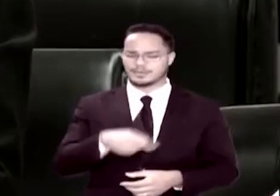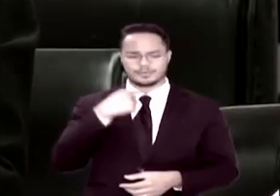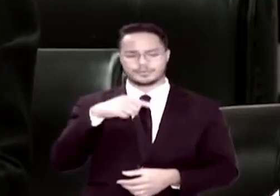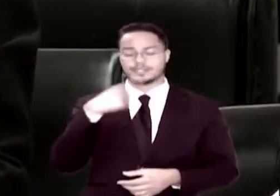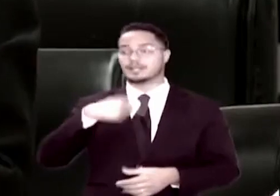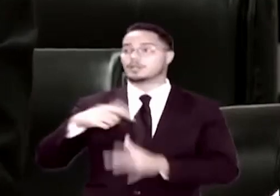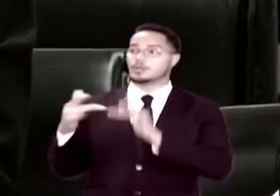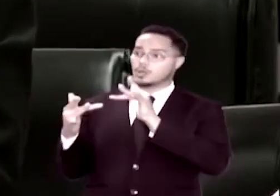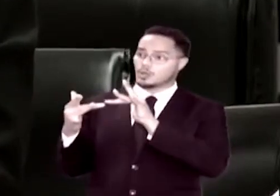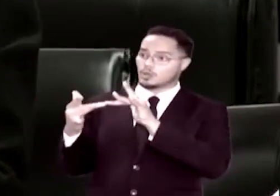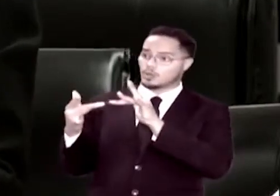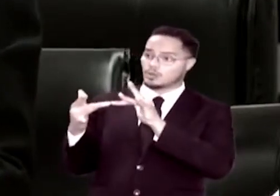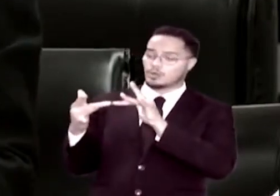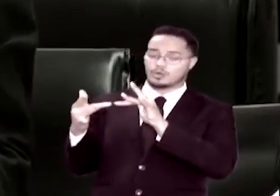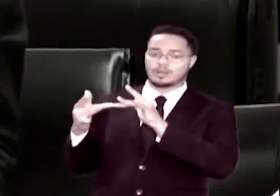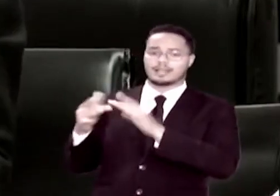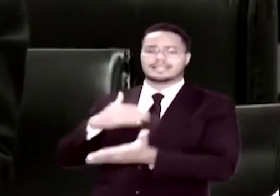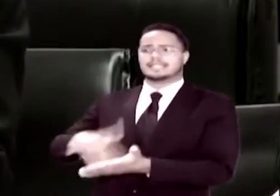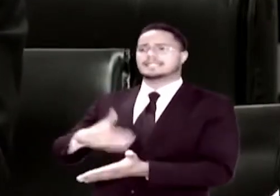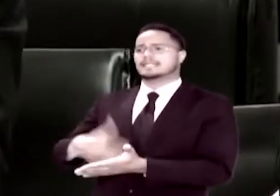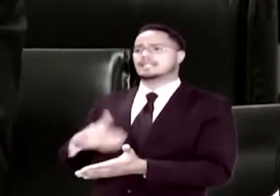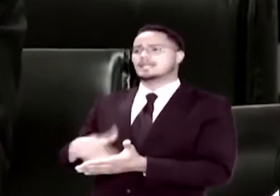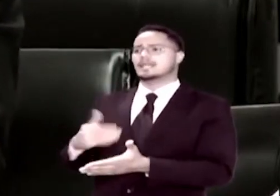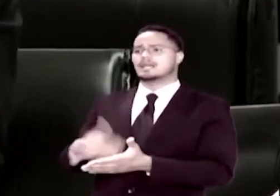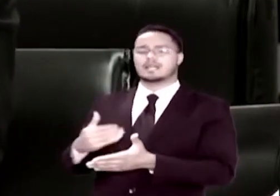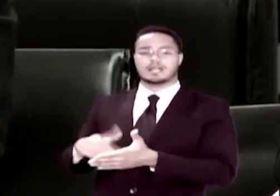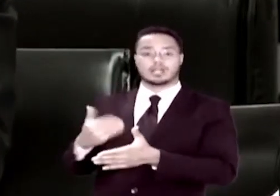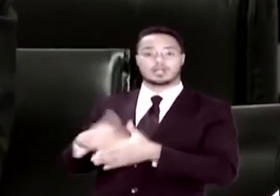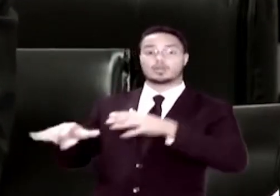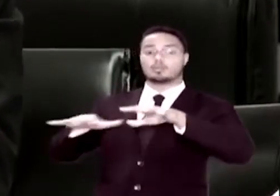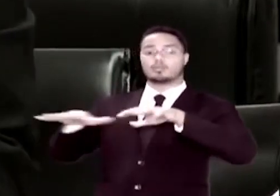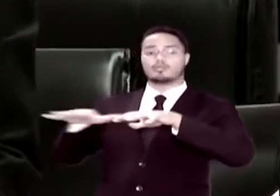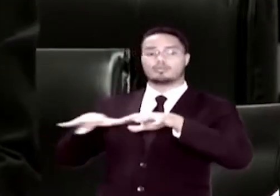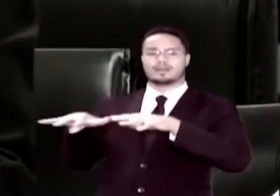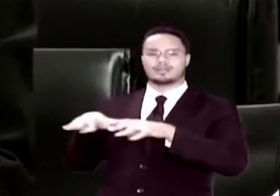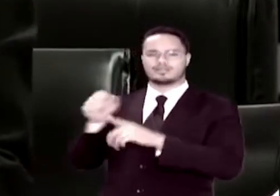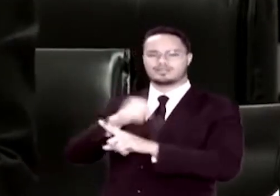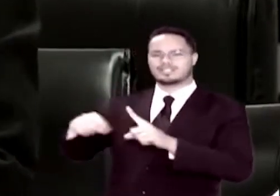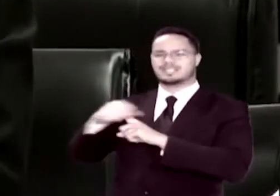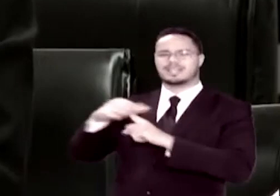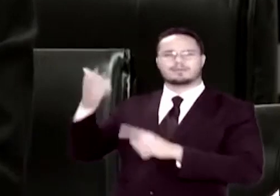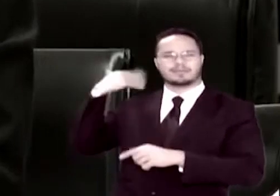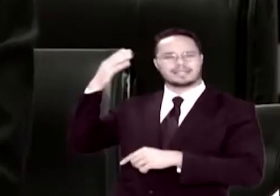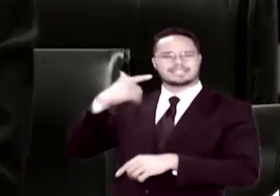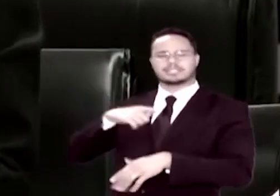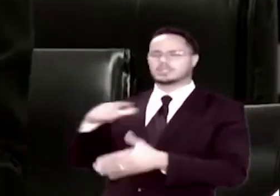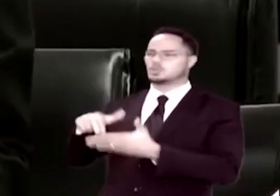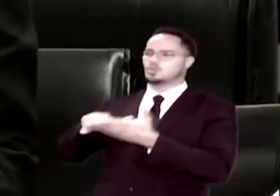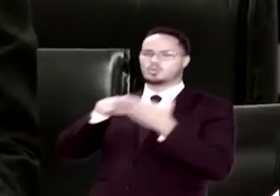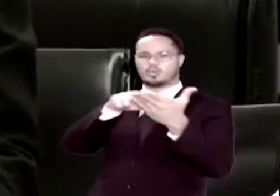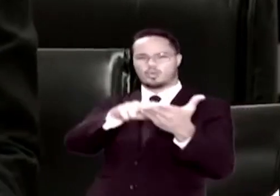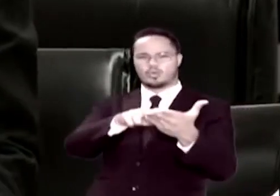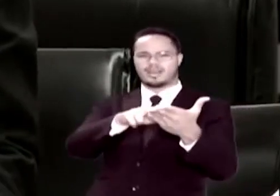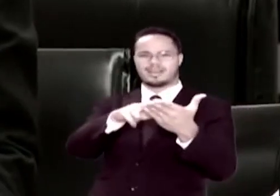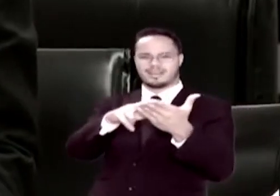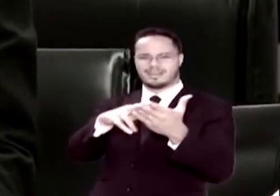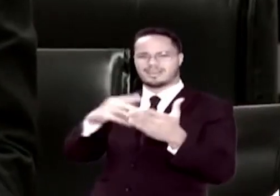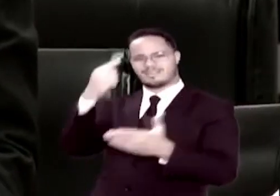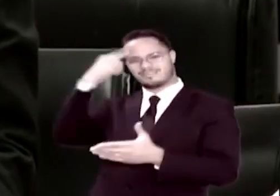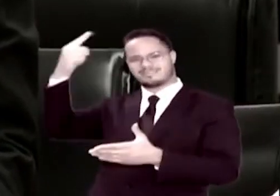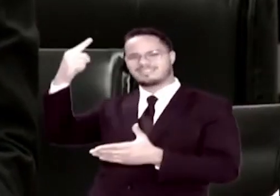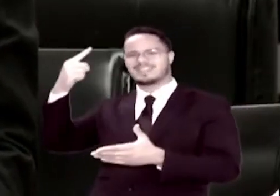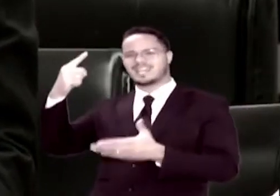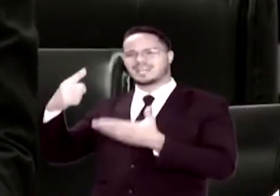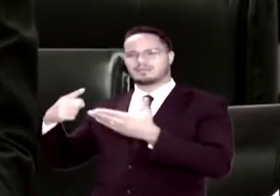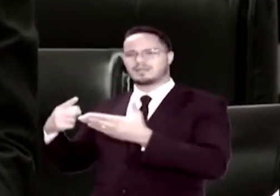de desenolvimento social porque tinha aquele correio comunitário e fomos informado lá